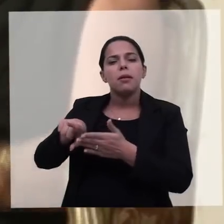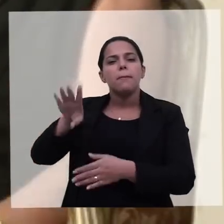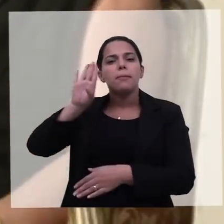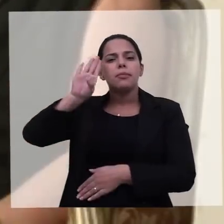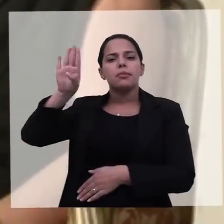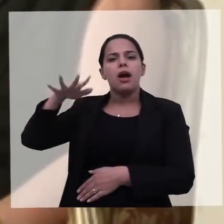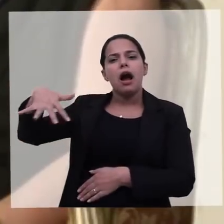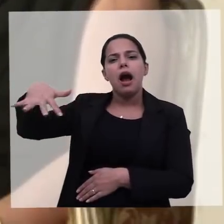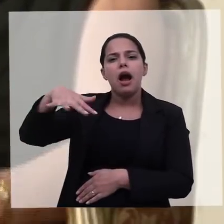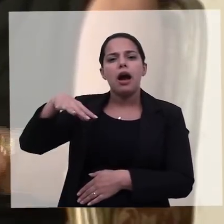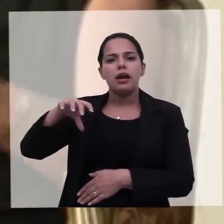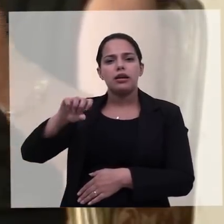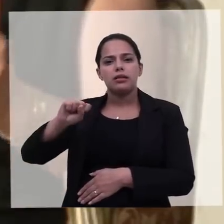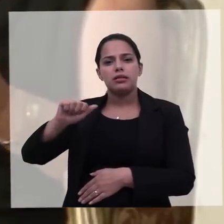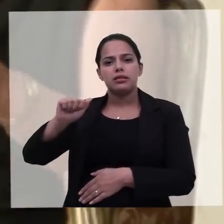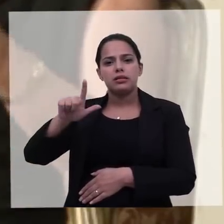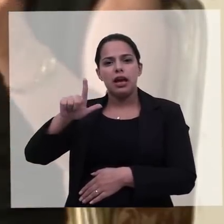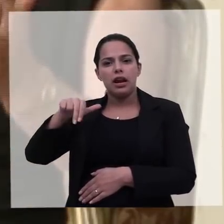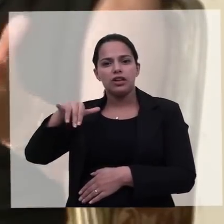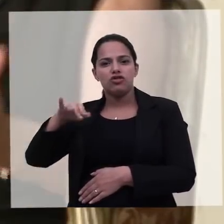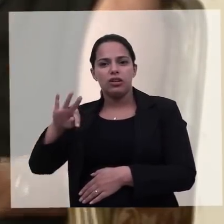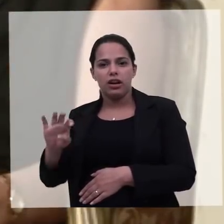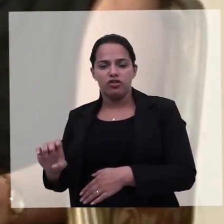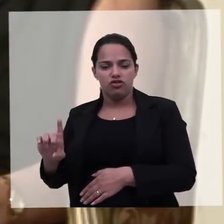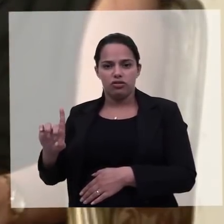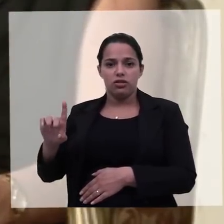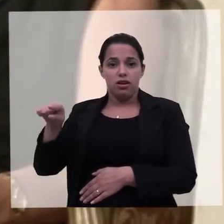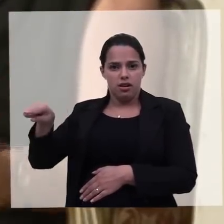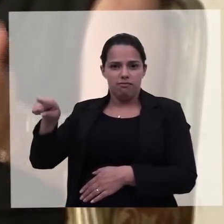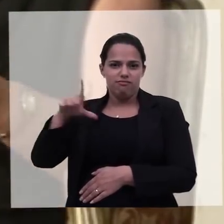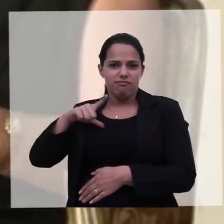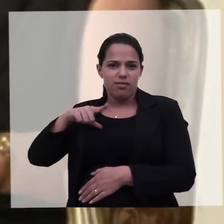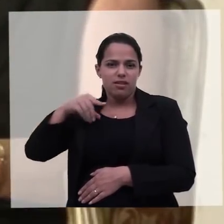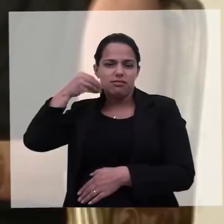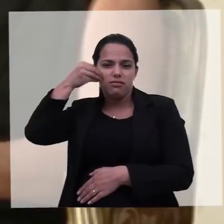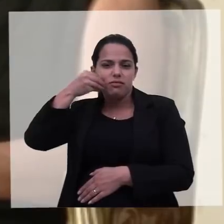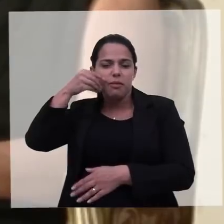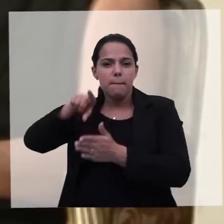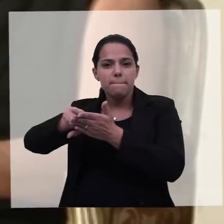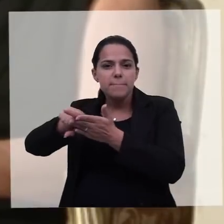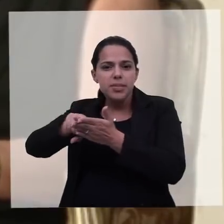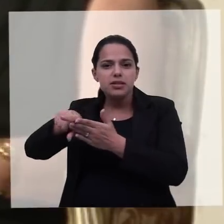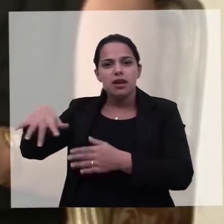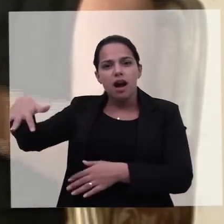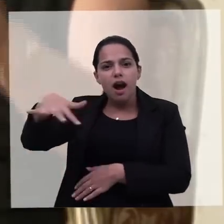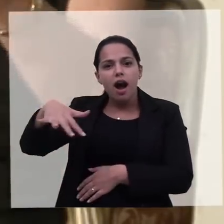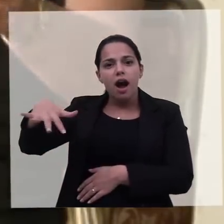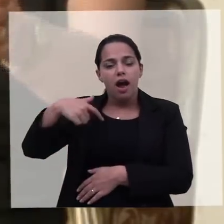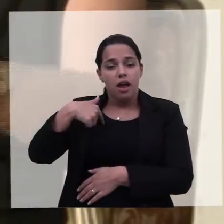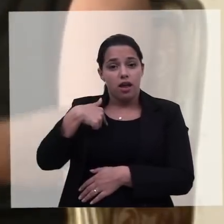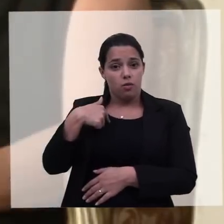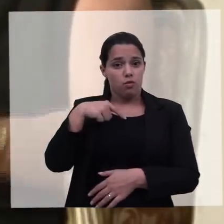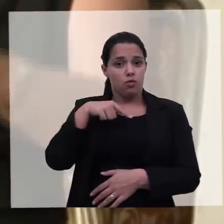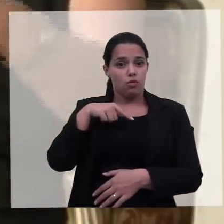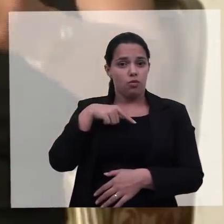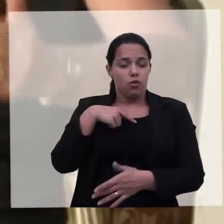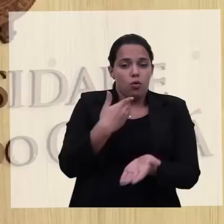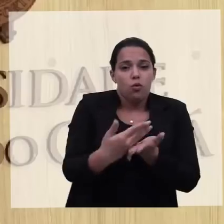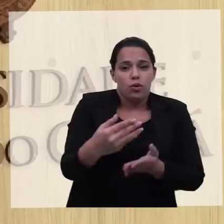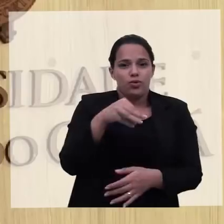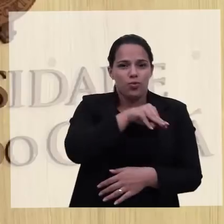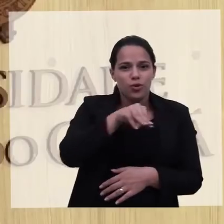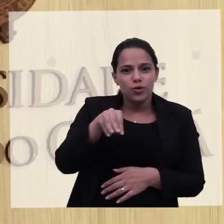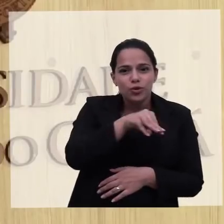principalmente de salinidade, que ele tinha um projeto de dessalinização e na época que eu já era monitora, eu comecei a